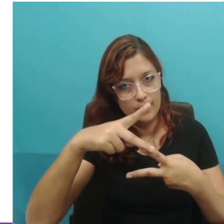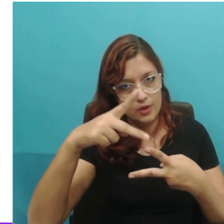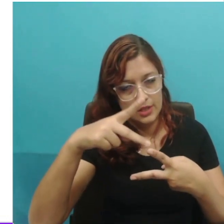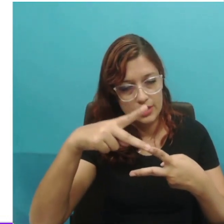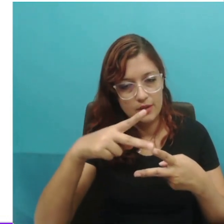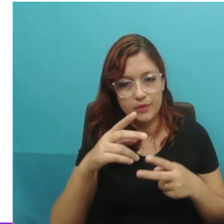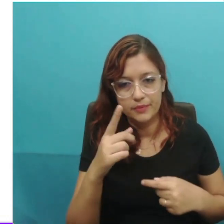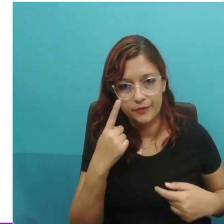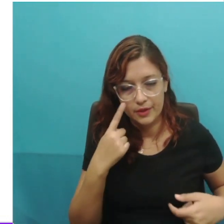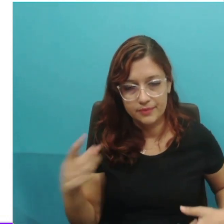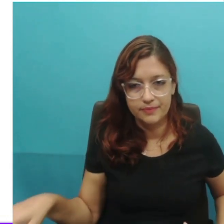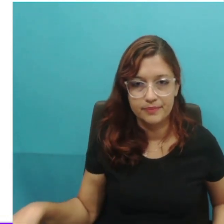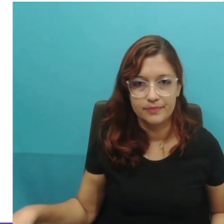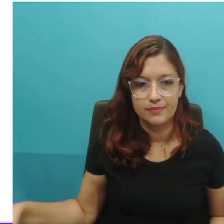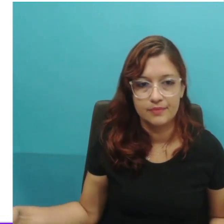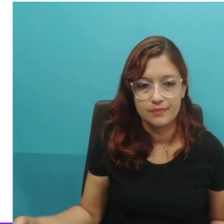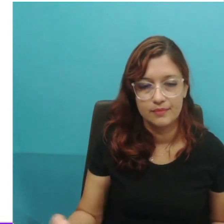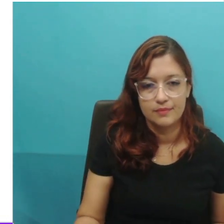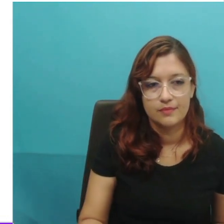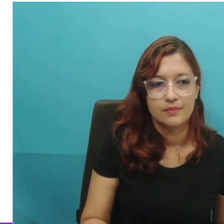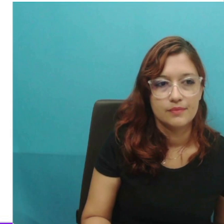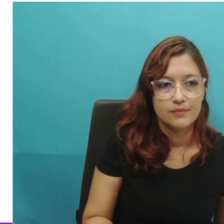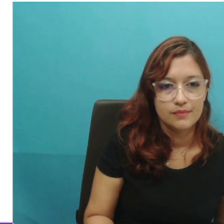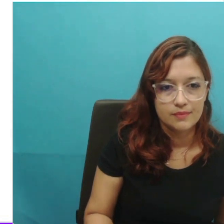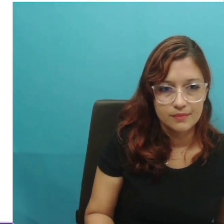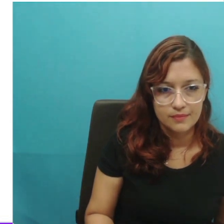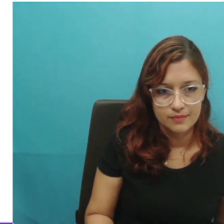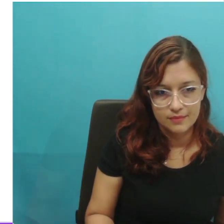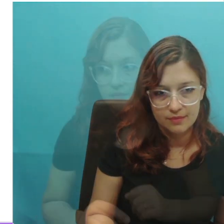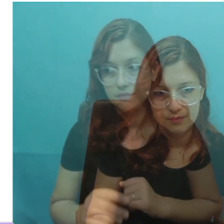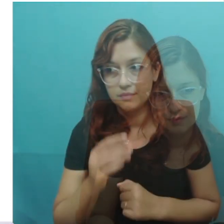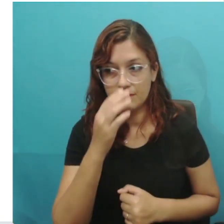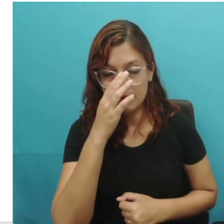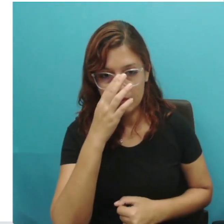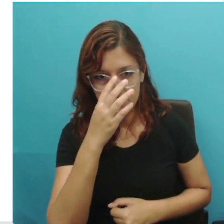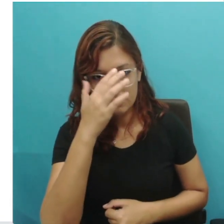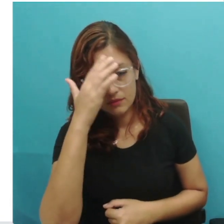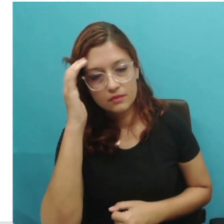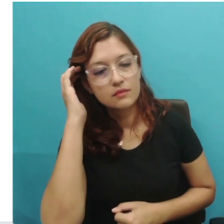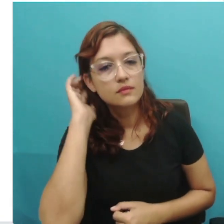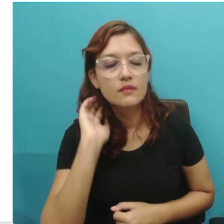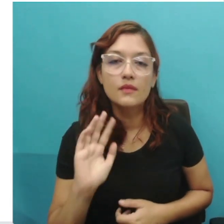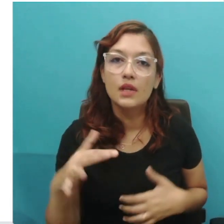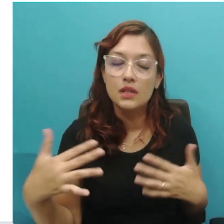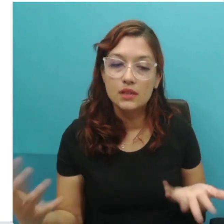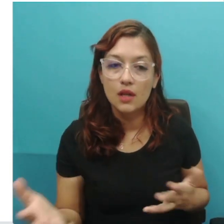Mas é comum vir junto de uma preposição.